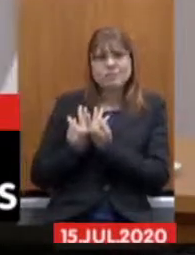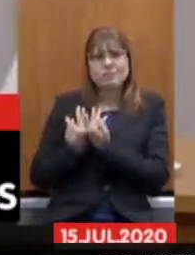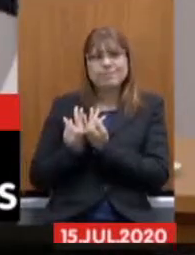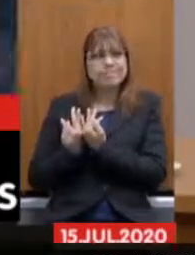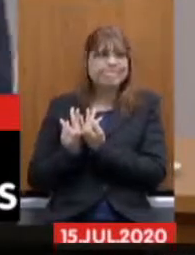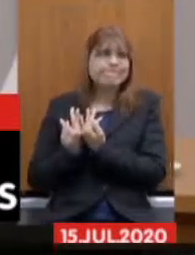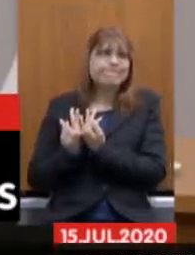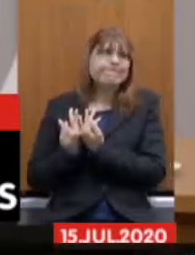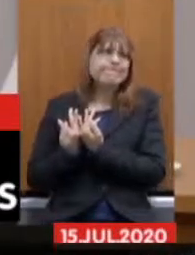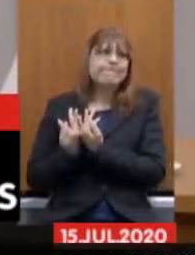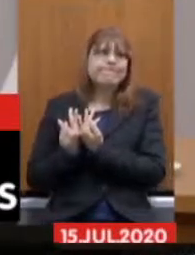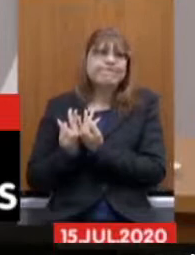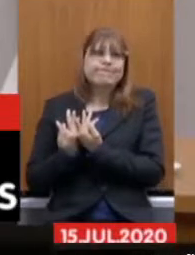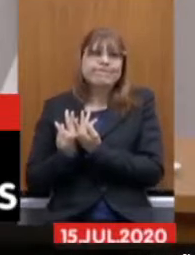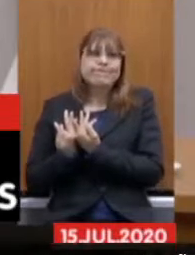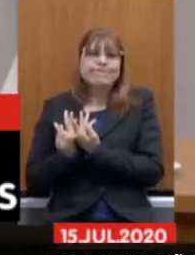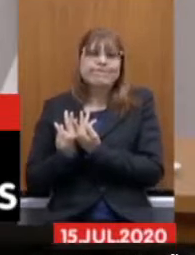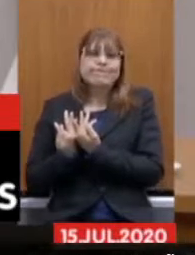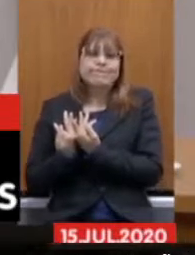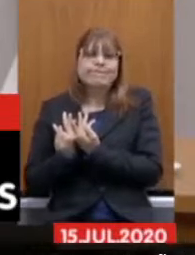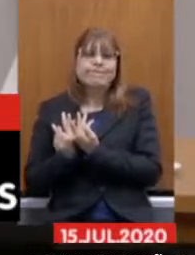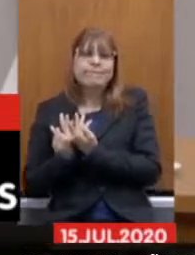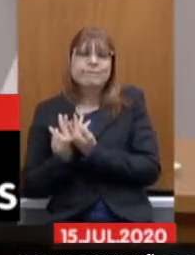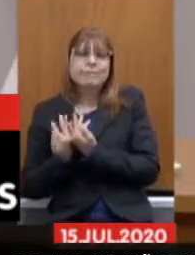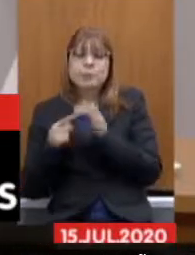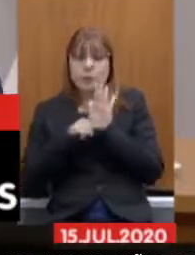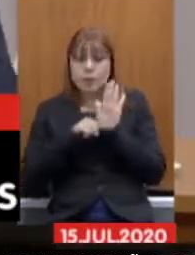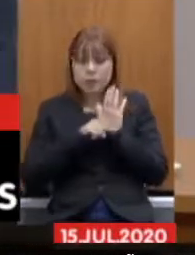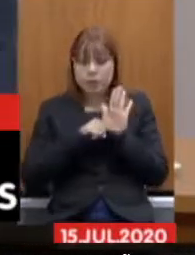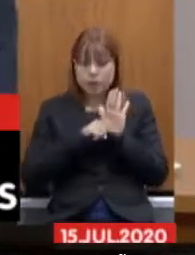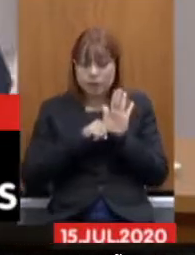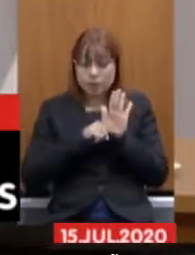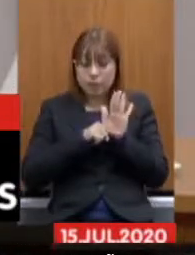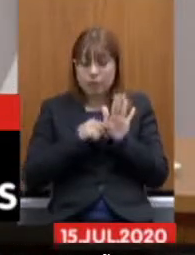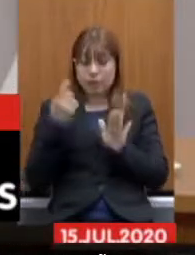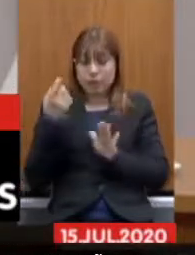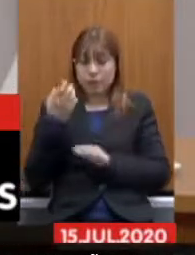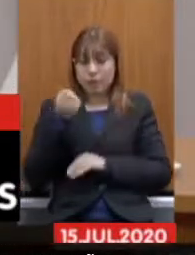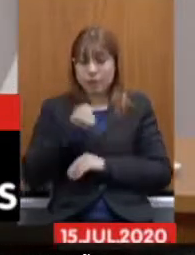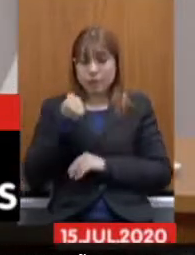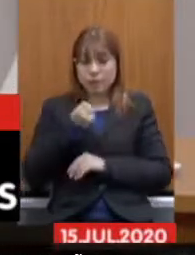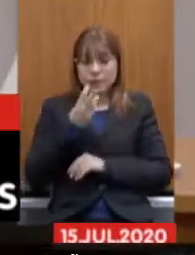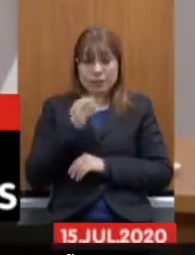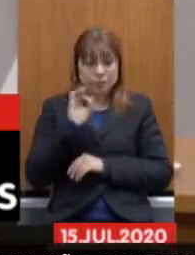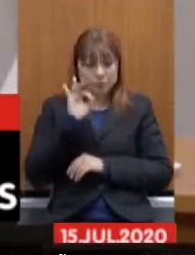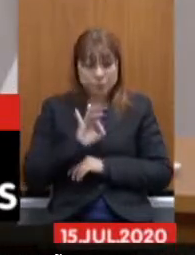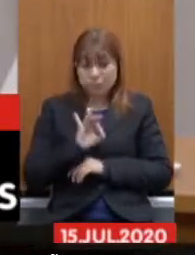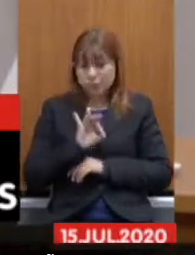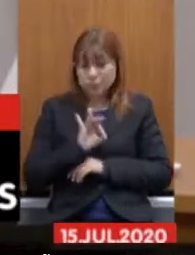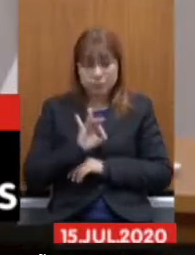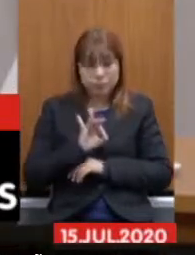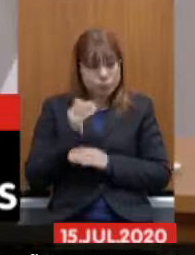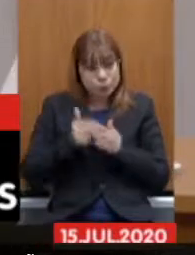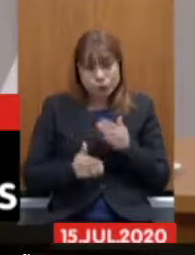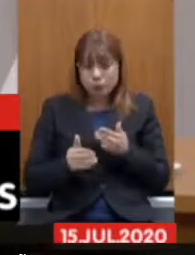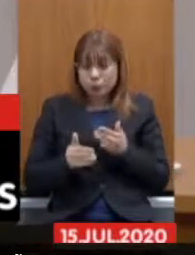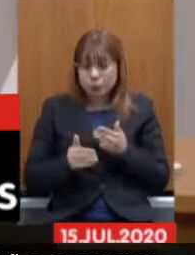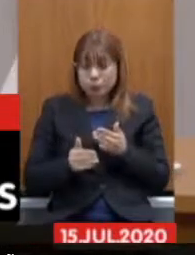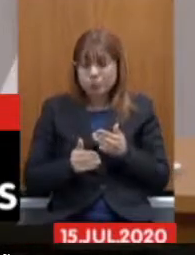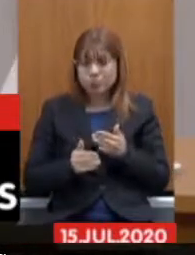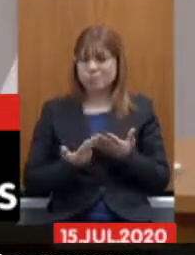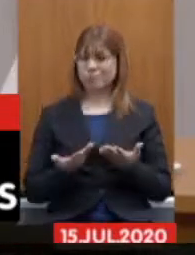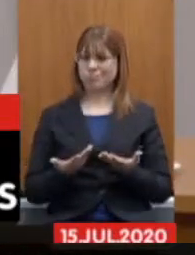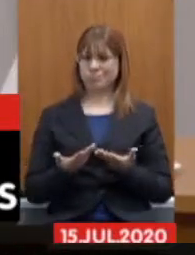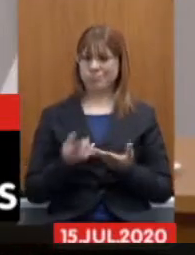tendo um deste de pensão de mais de trinta por cento que justiça é essa